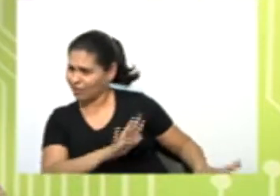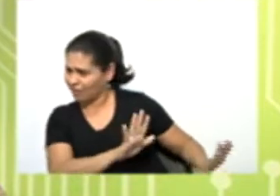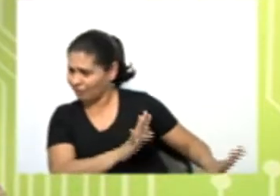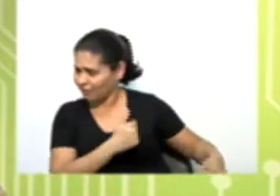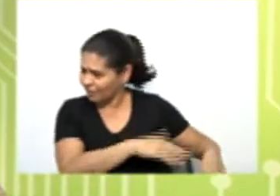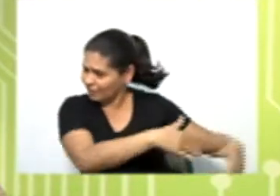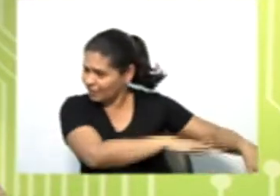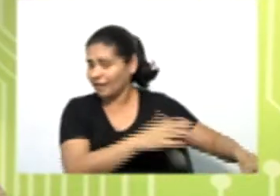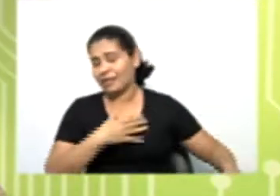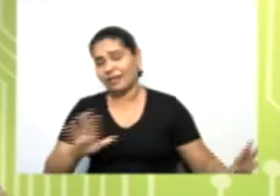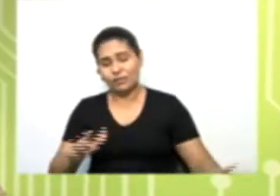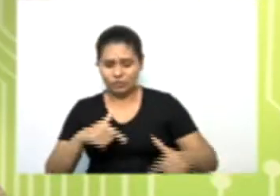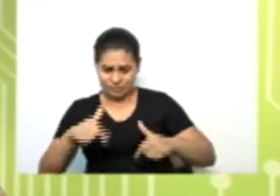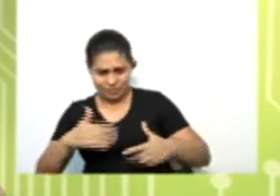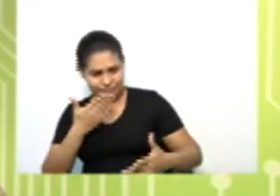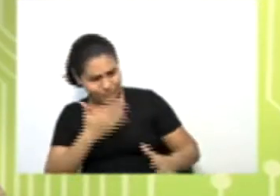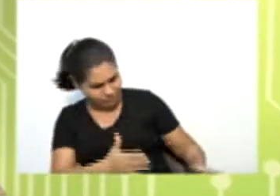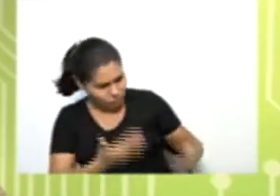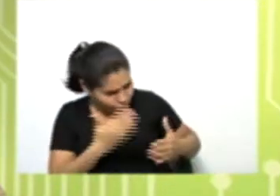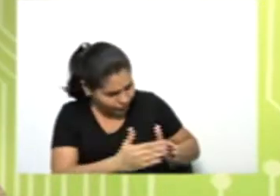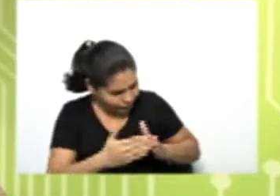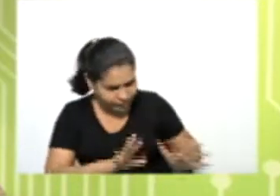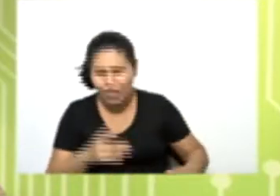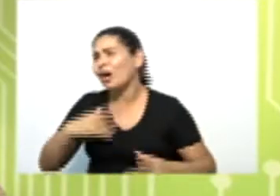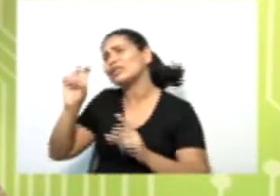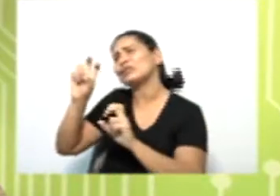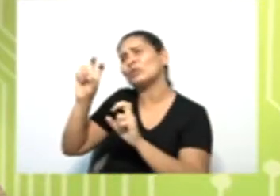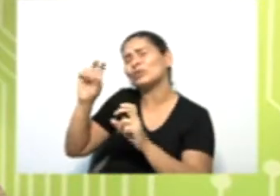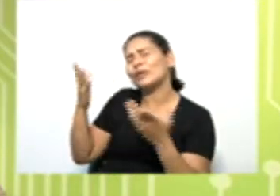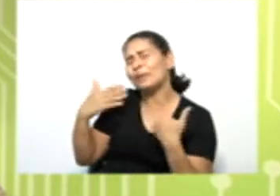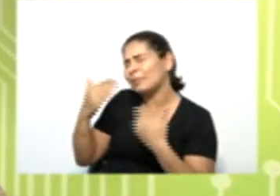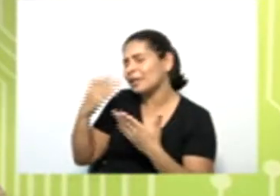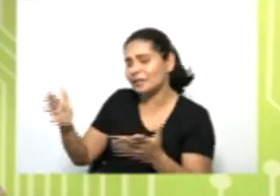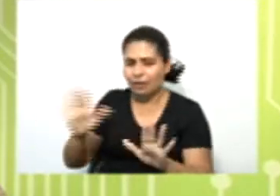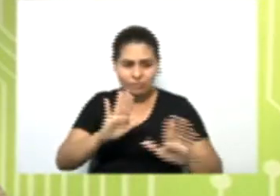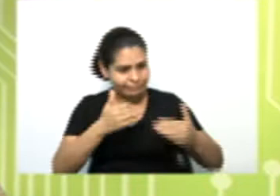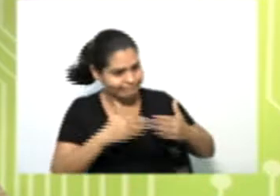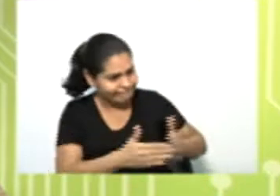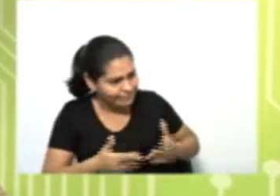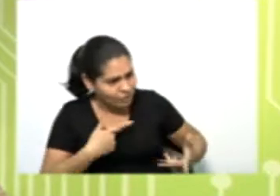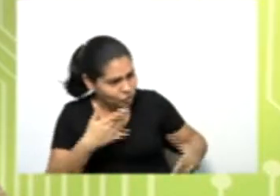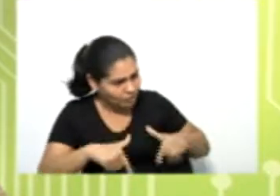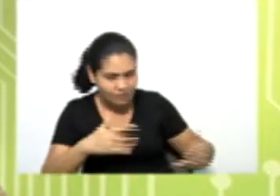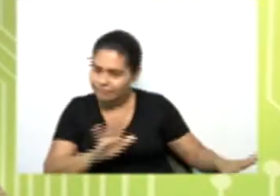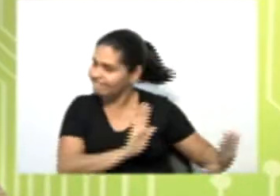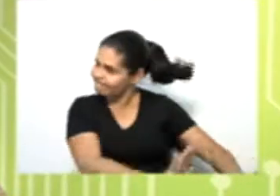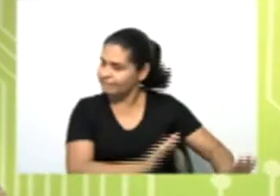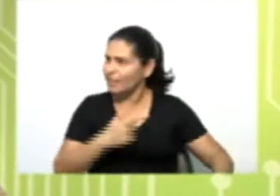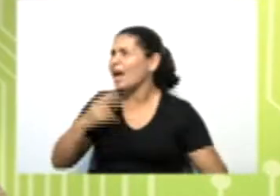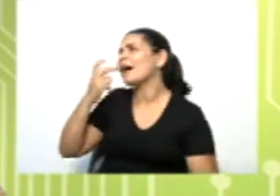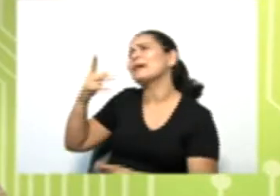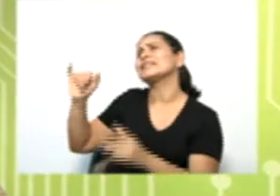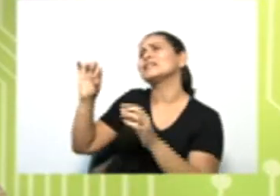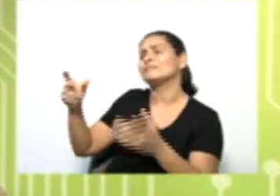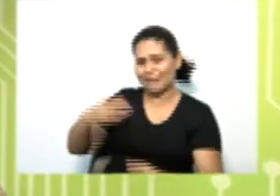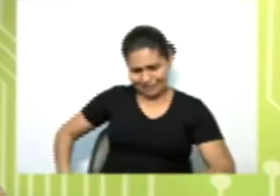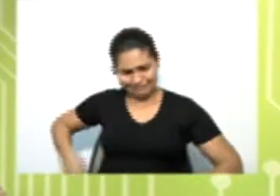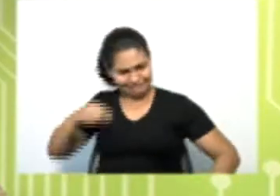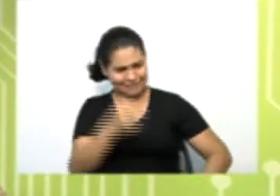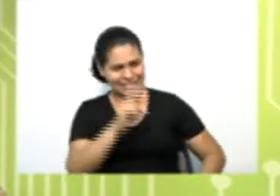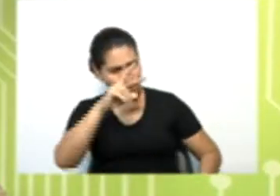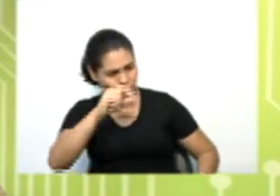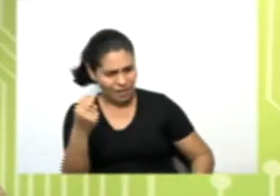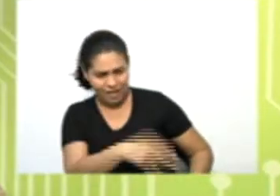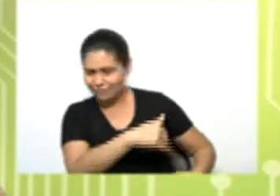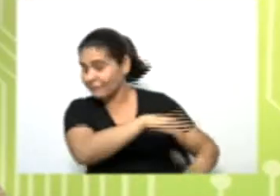fica pra lá, deixa eu trabalhar aqui, tô trabalhando aqui, dá licença. Não, papai, só quero 5 reais, só 5 reais. Menino, dá licença que eu tô trabalhando. Papai, eu só quero 5 reais. Toma, 50 reais